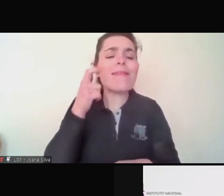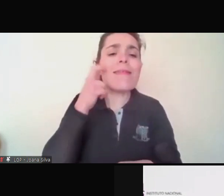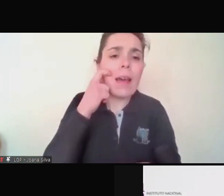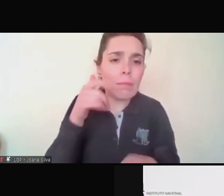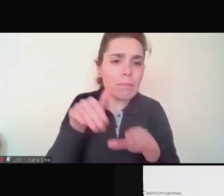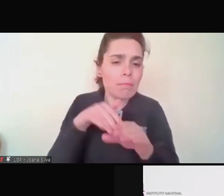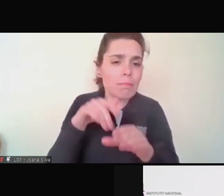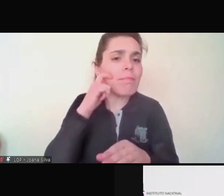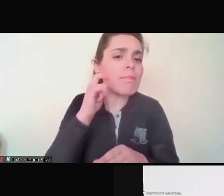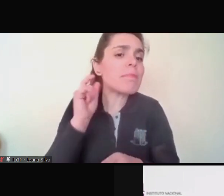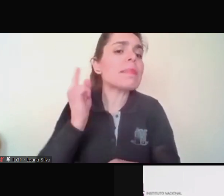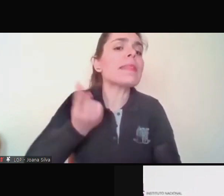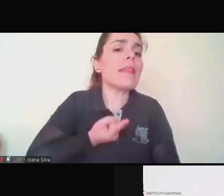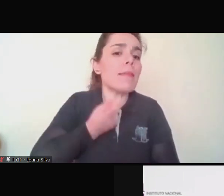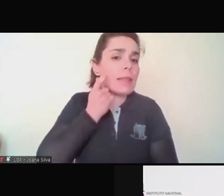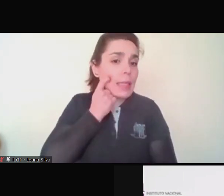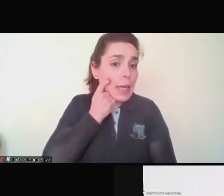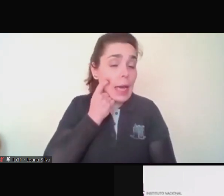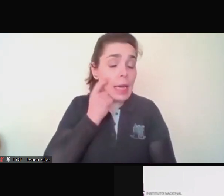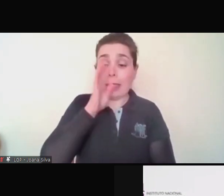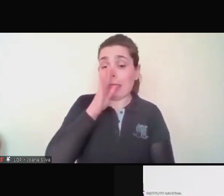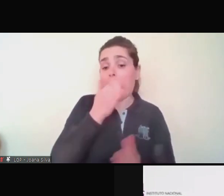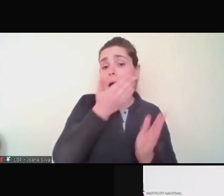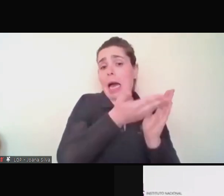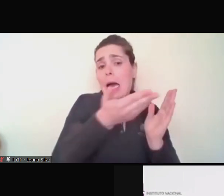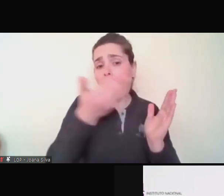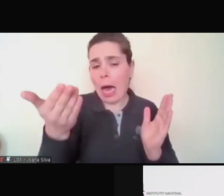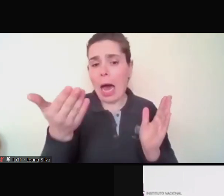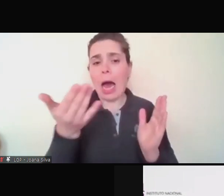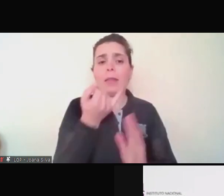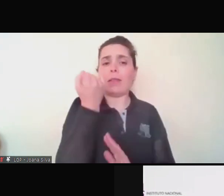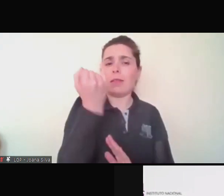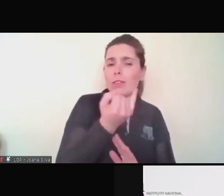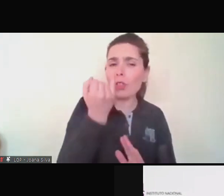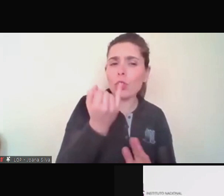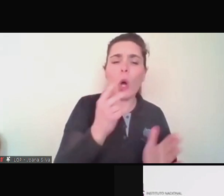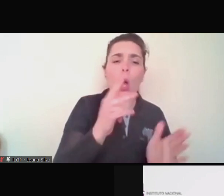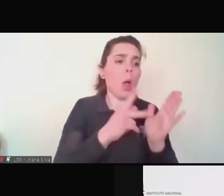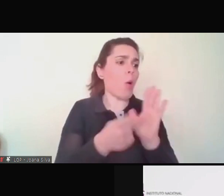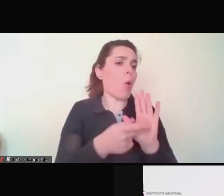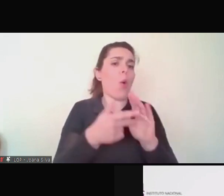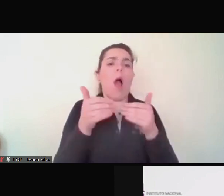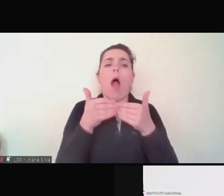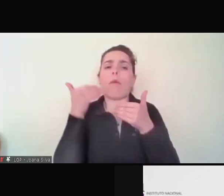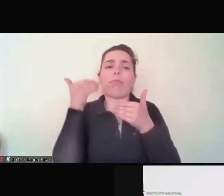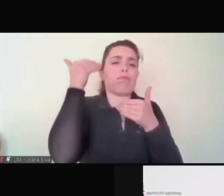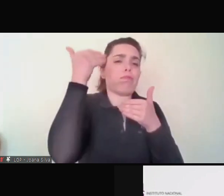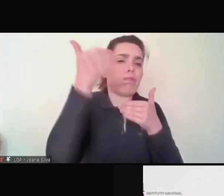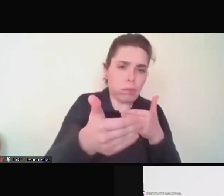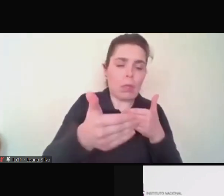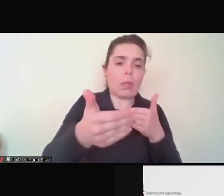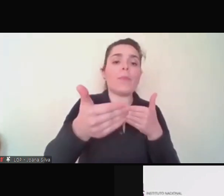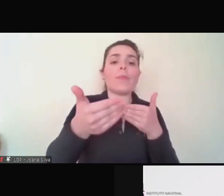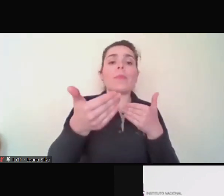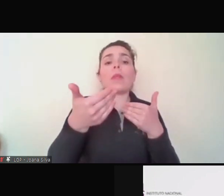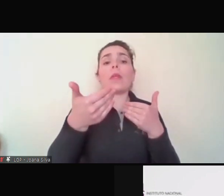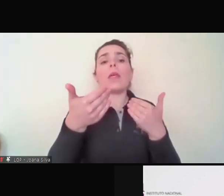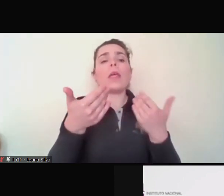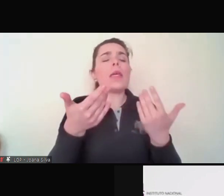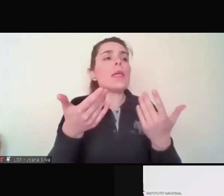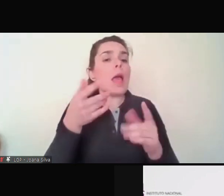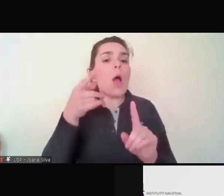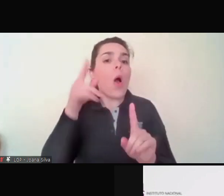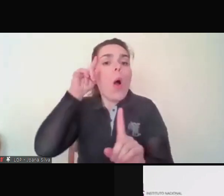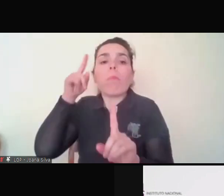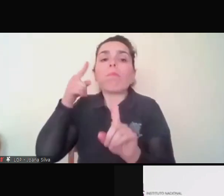um lado temos entidades com elevada maturidade tecnológica, geralmente com uma